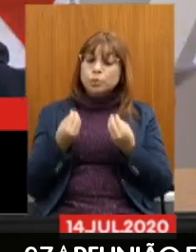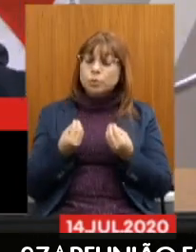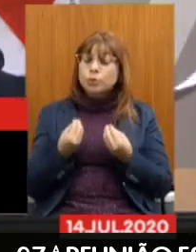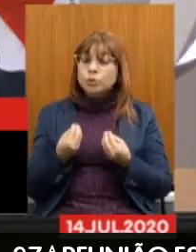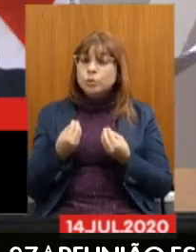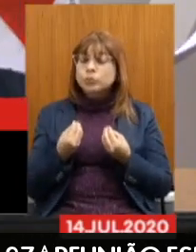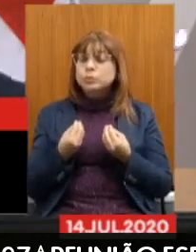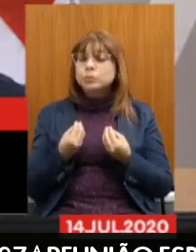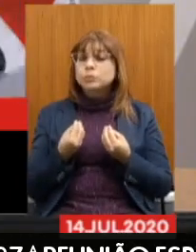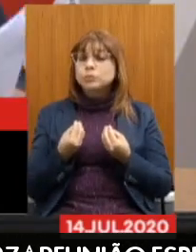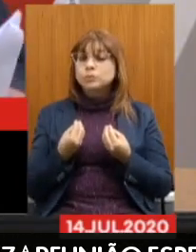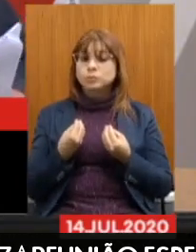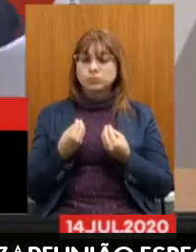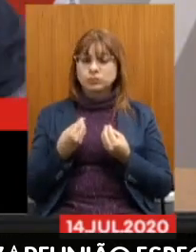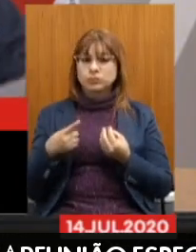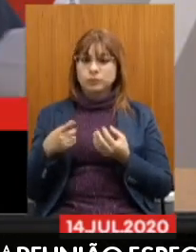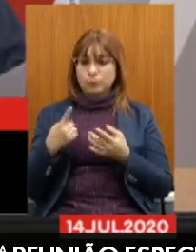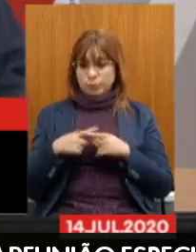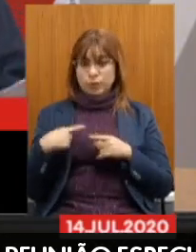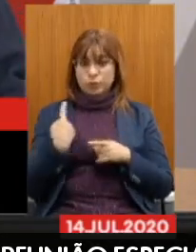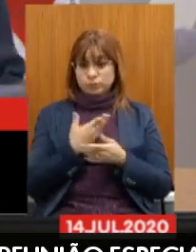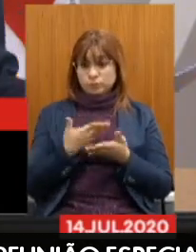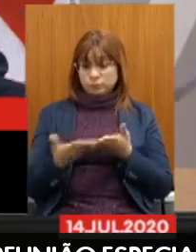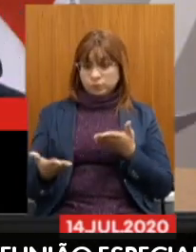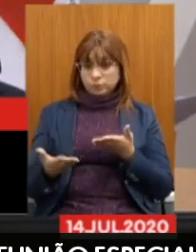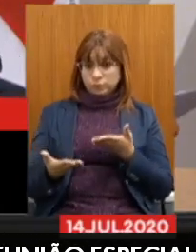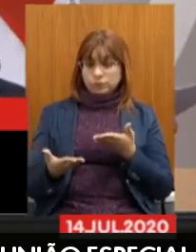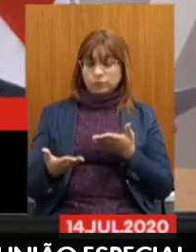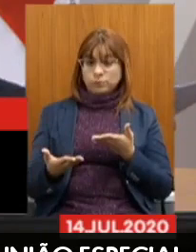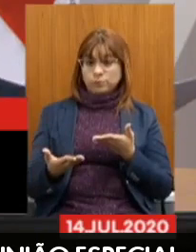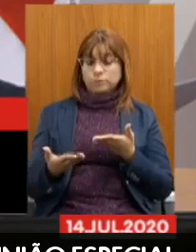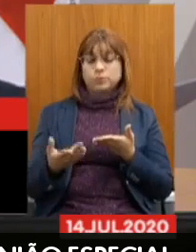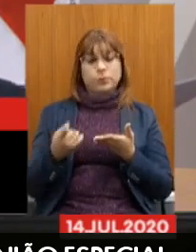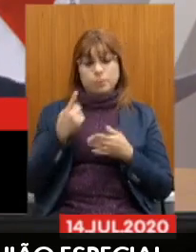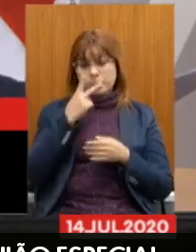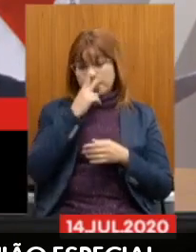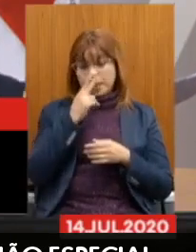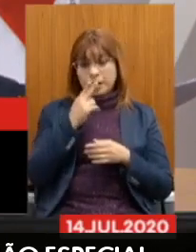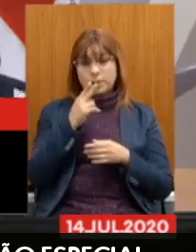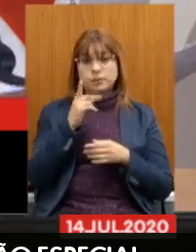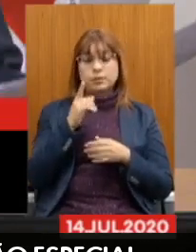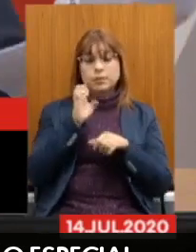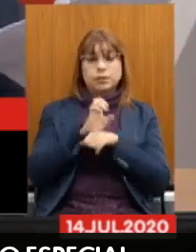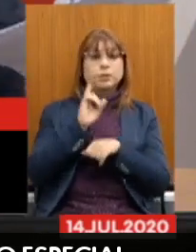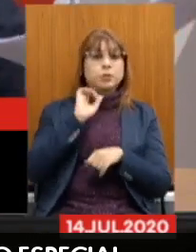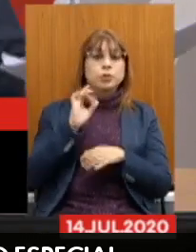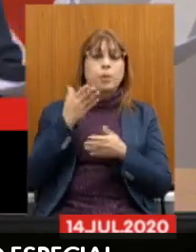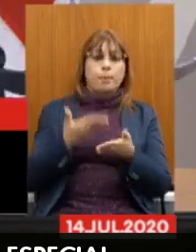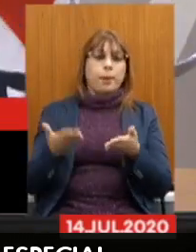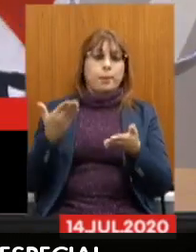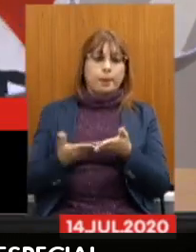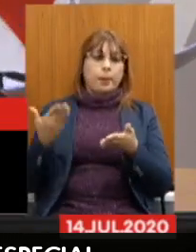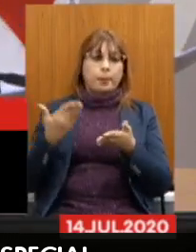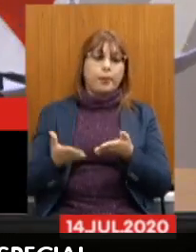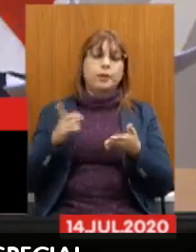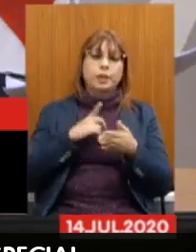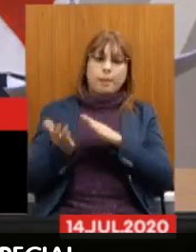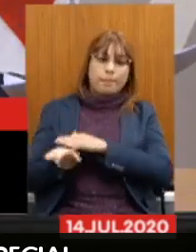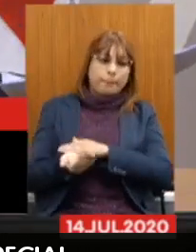vamos agora? Nós perdemos, só vejo o Estado de Minas perder. Nós temos as mineradoras